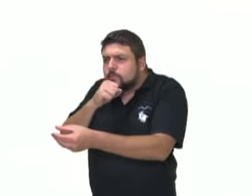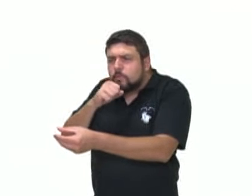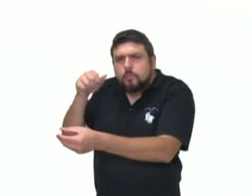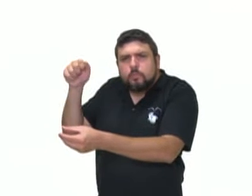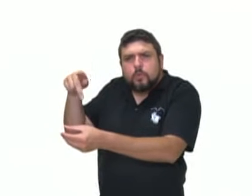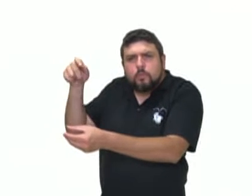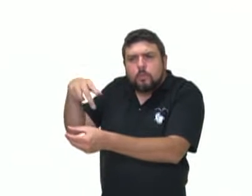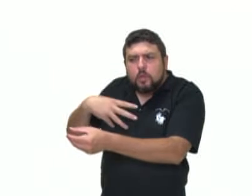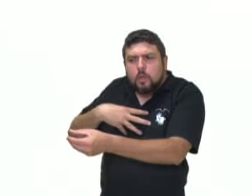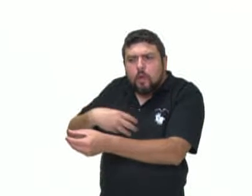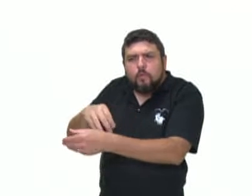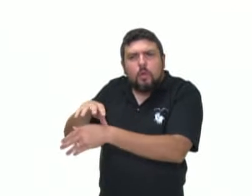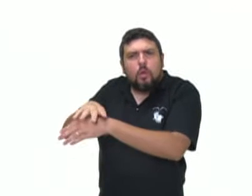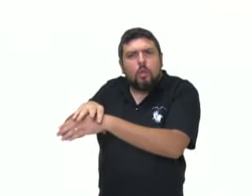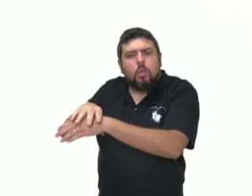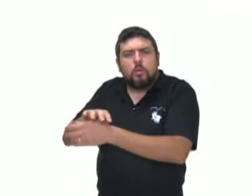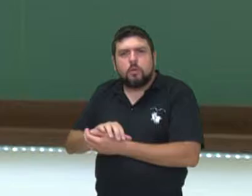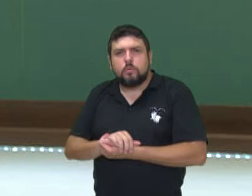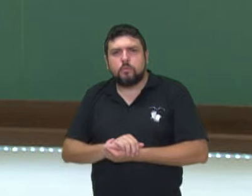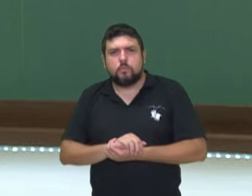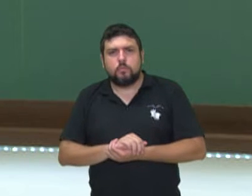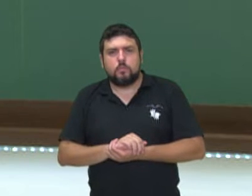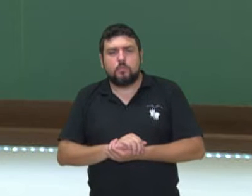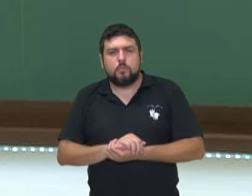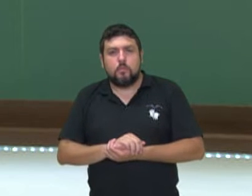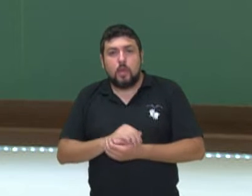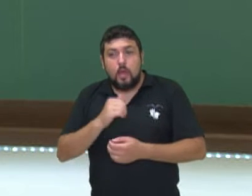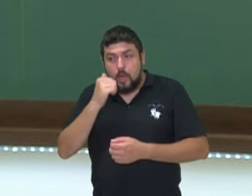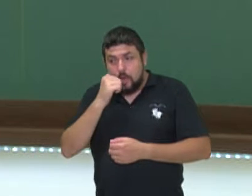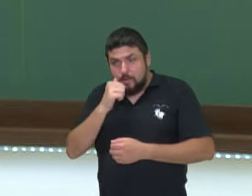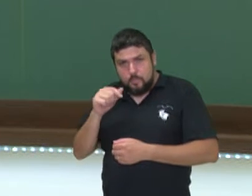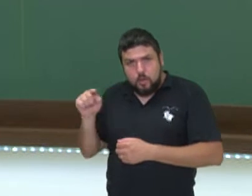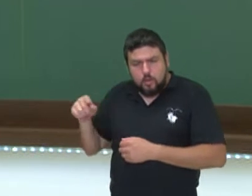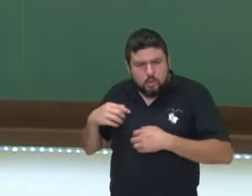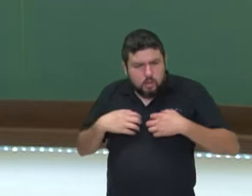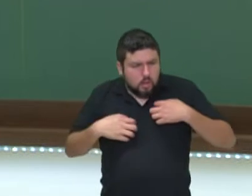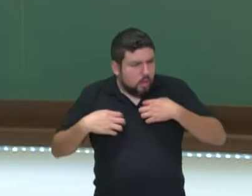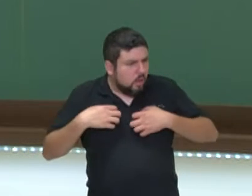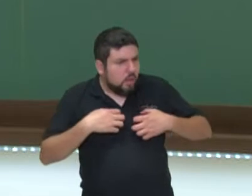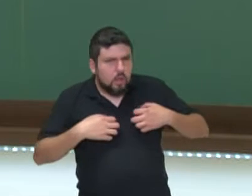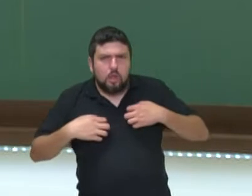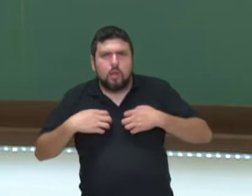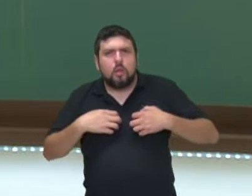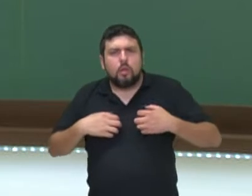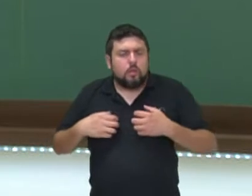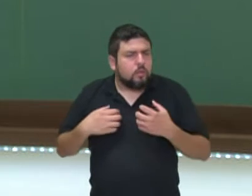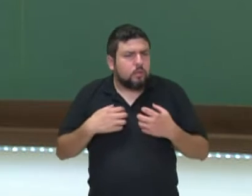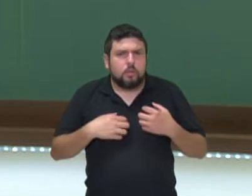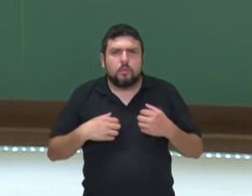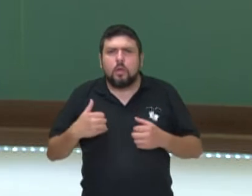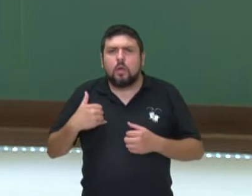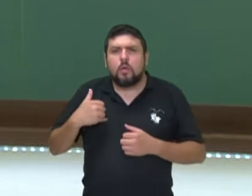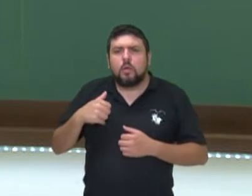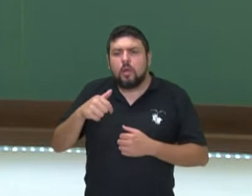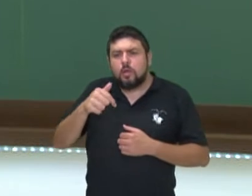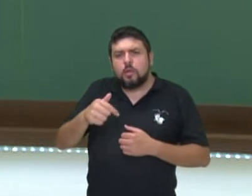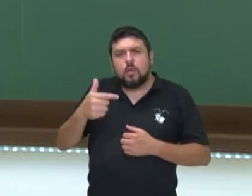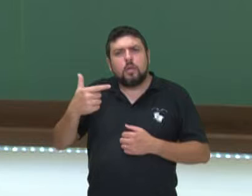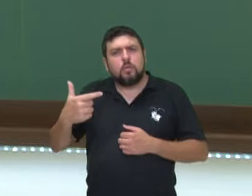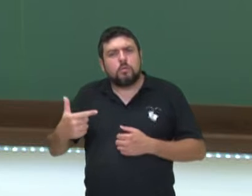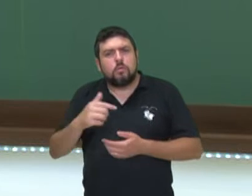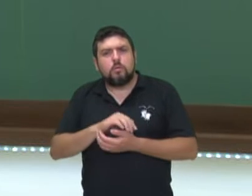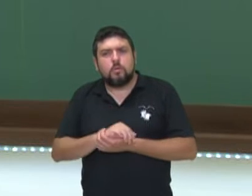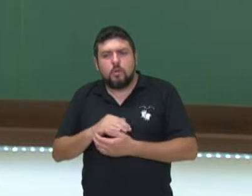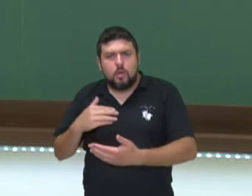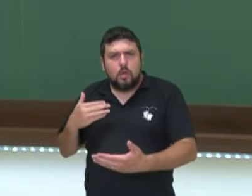Rio. Fiquei desesperada, relembra a dona do dinheiro, Maria Elida Silva, de 72 anos. Até hoje, ela